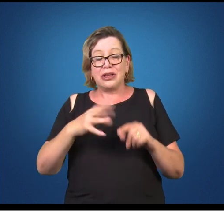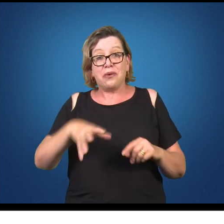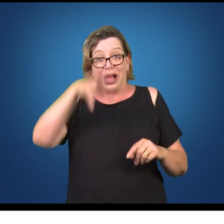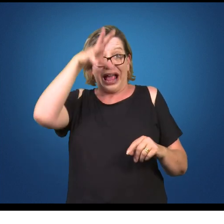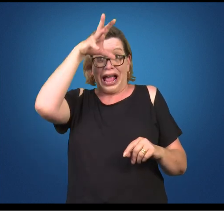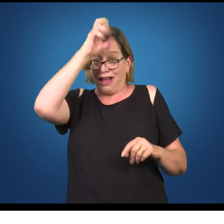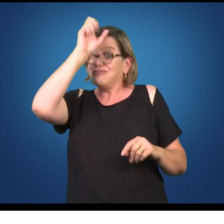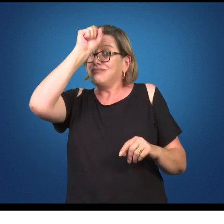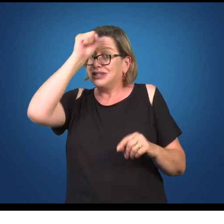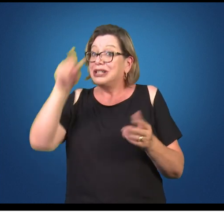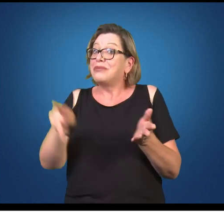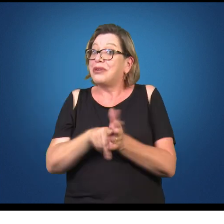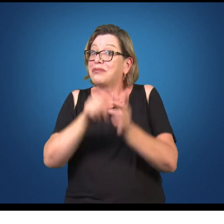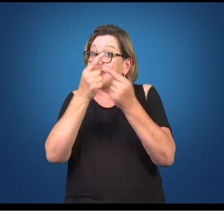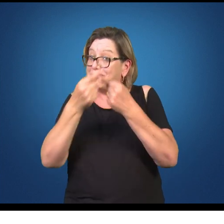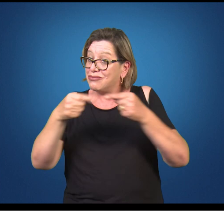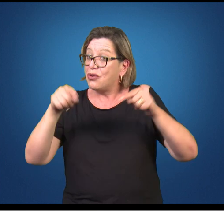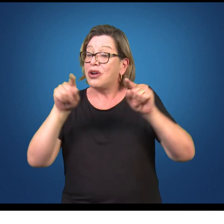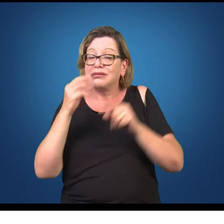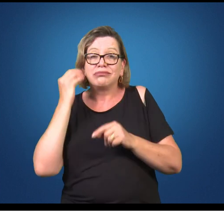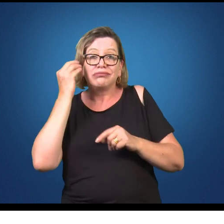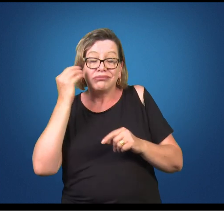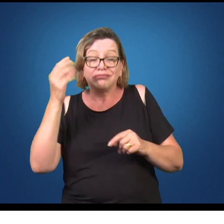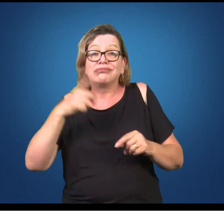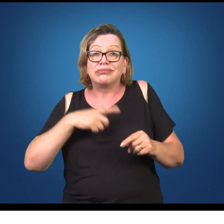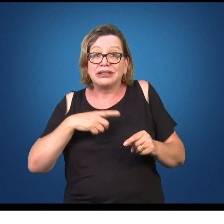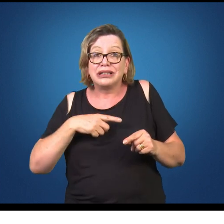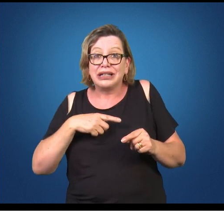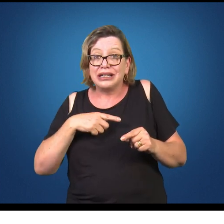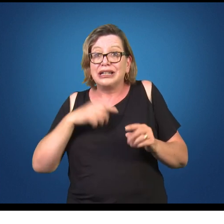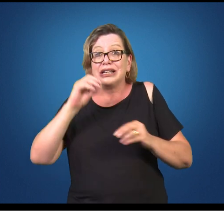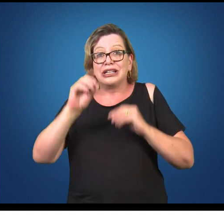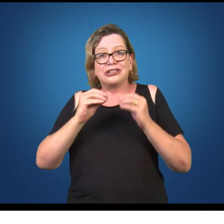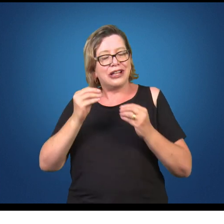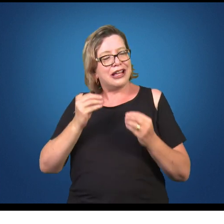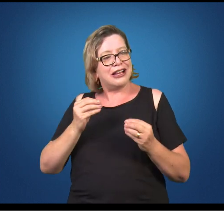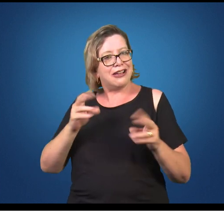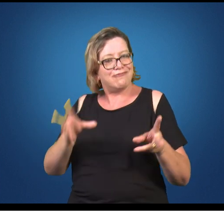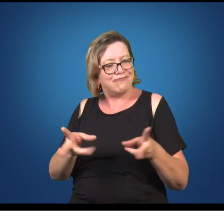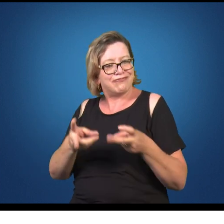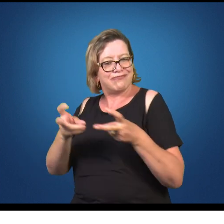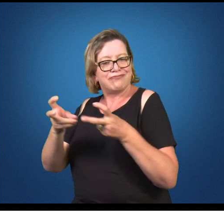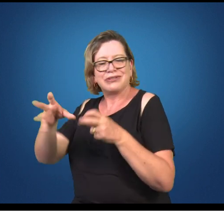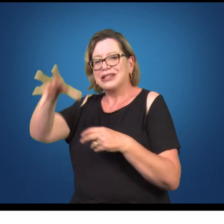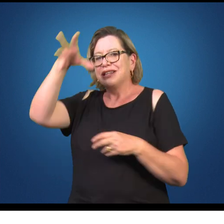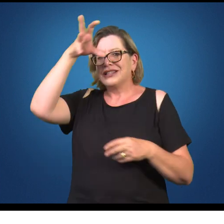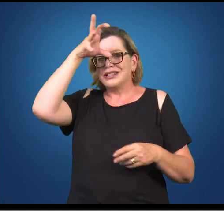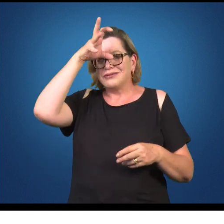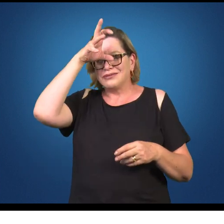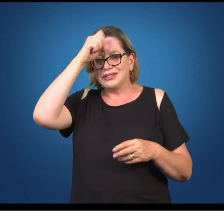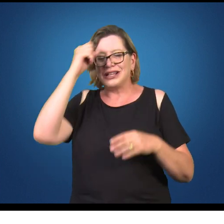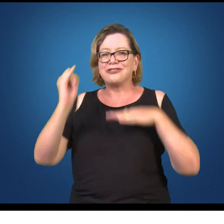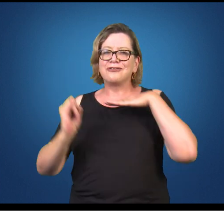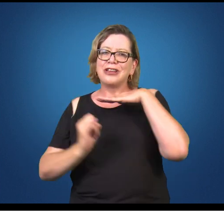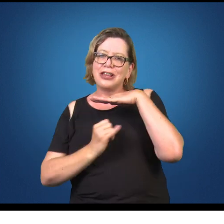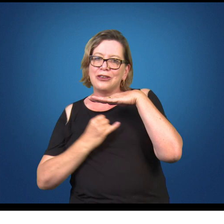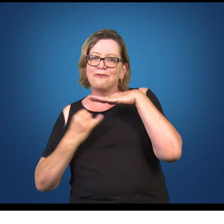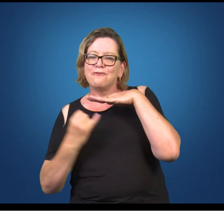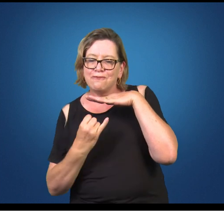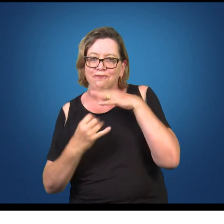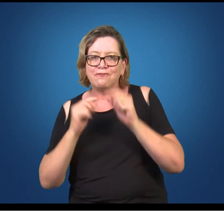nada sobre música, sim, porque ele está vivenciando. Uhum. O aspecto que ele vivencia na aprendizagem informal mesmo,